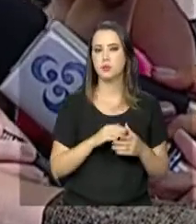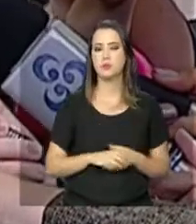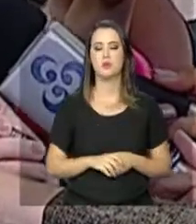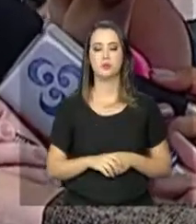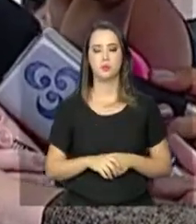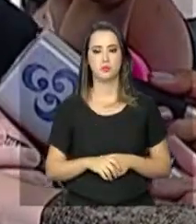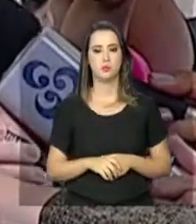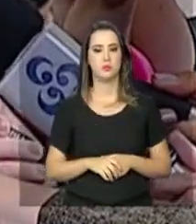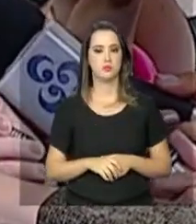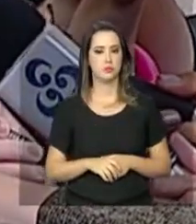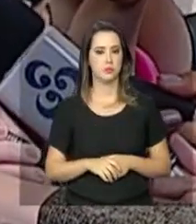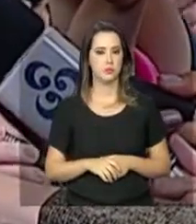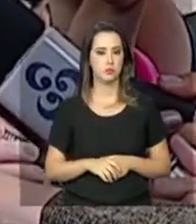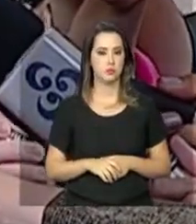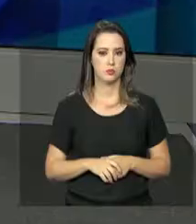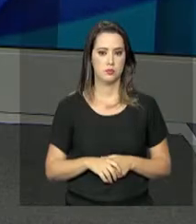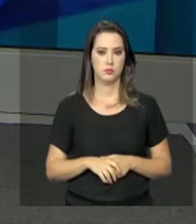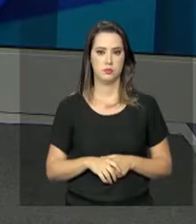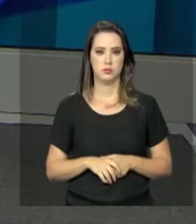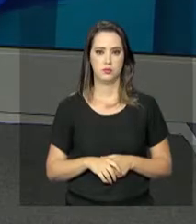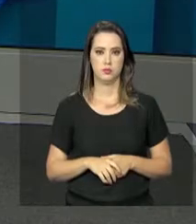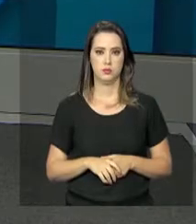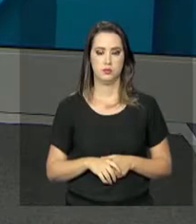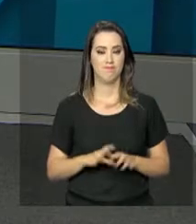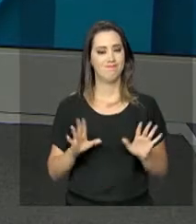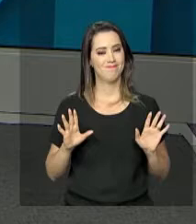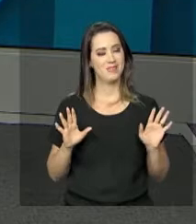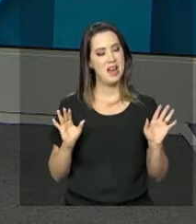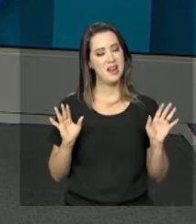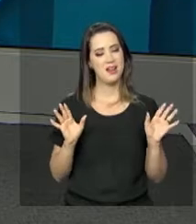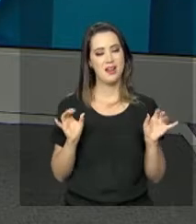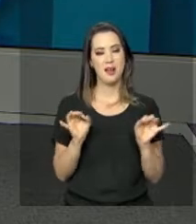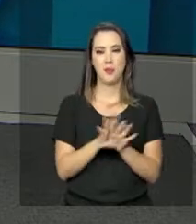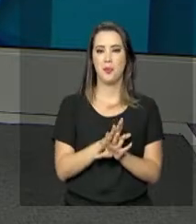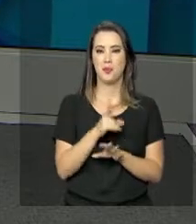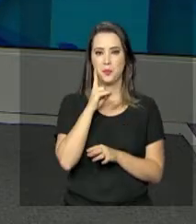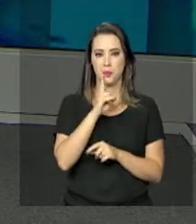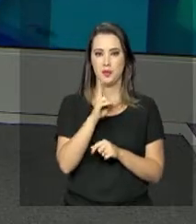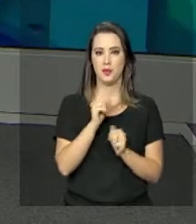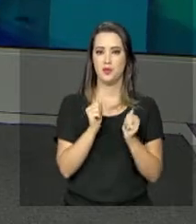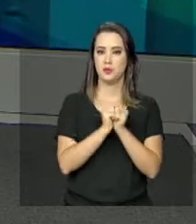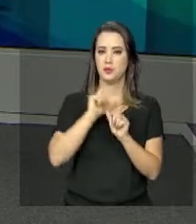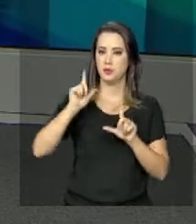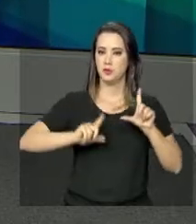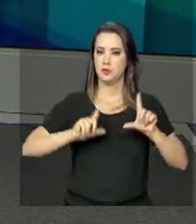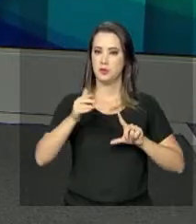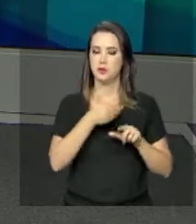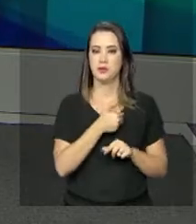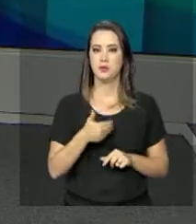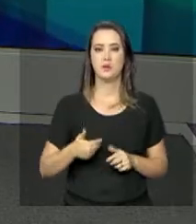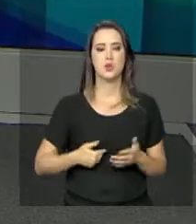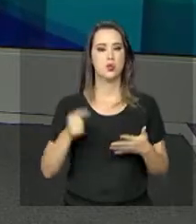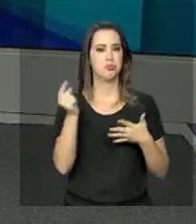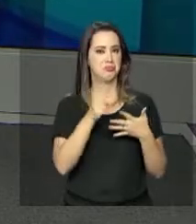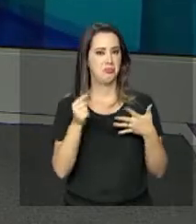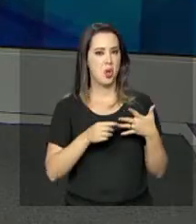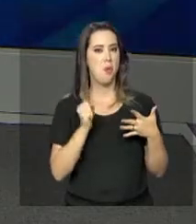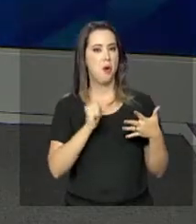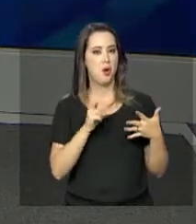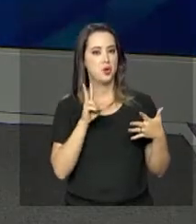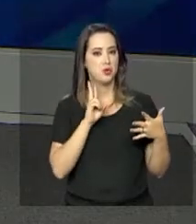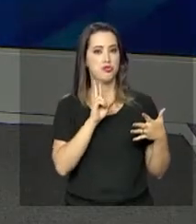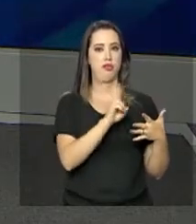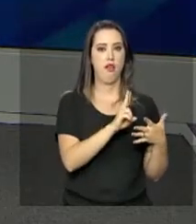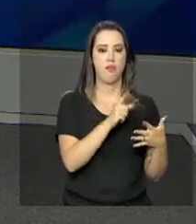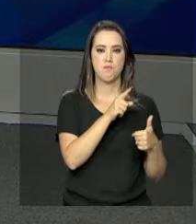acervo que está pelo meio nós ficamos por aqui mas você pode continuar com a gente tem muitas formas a nossa